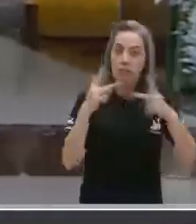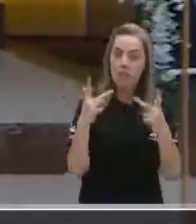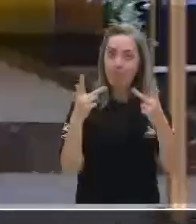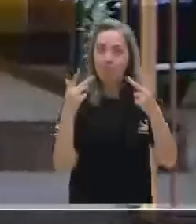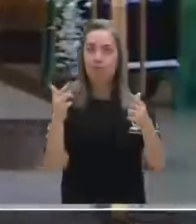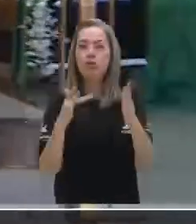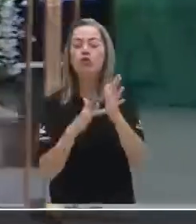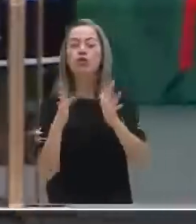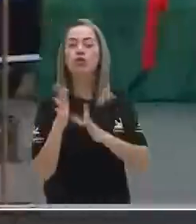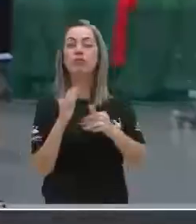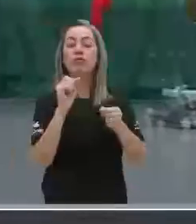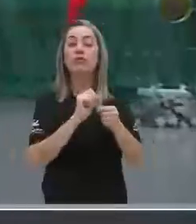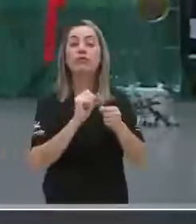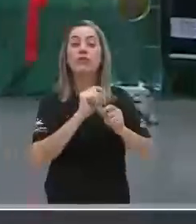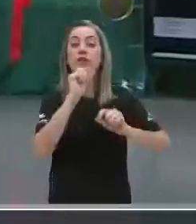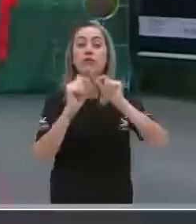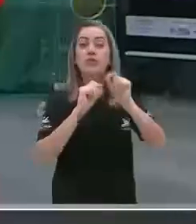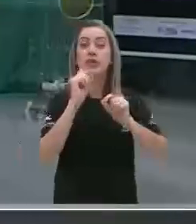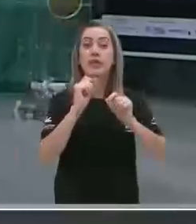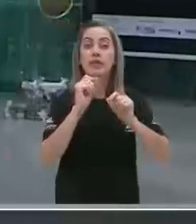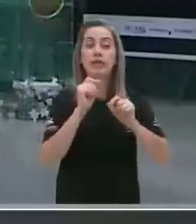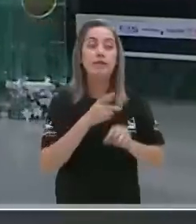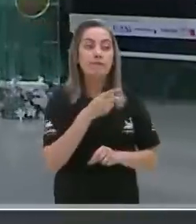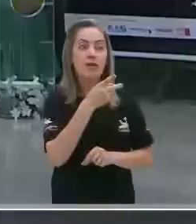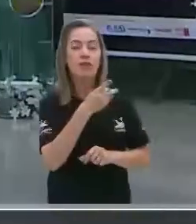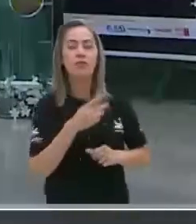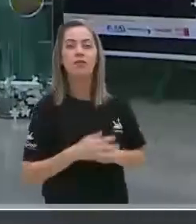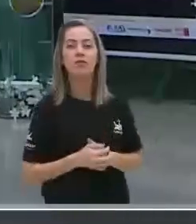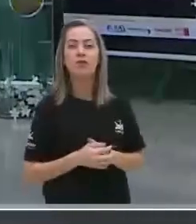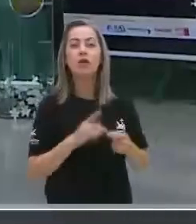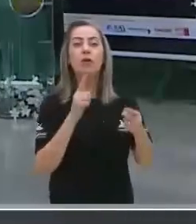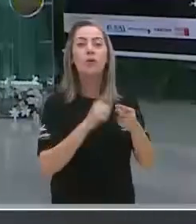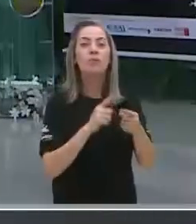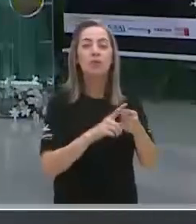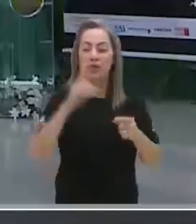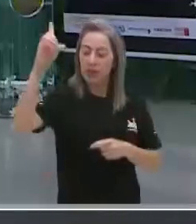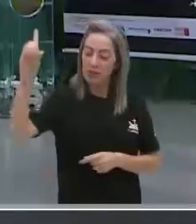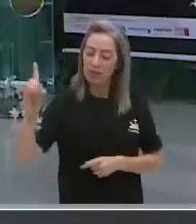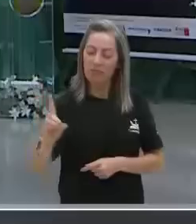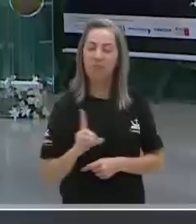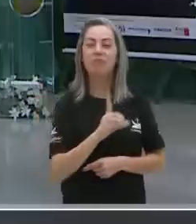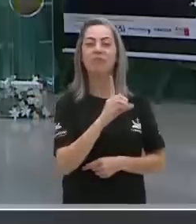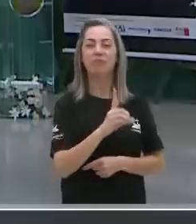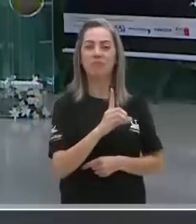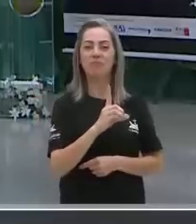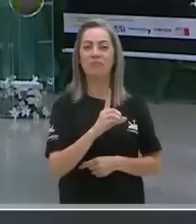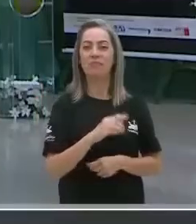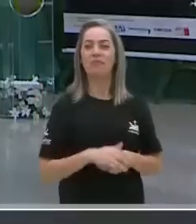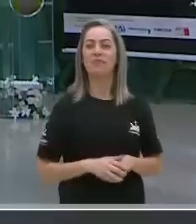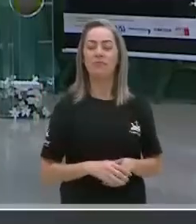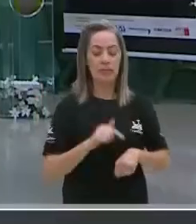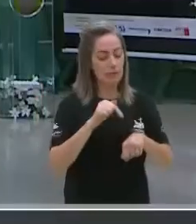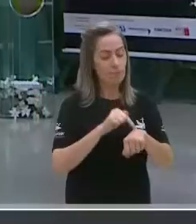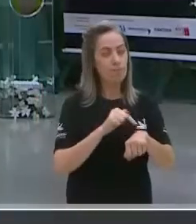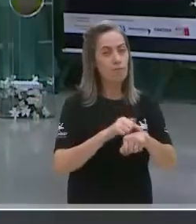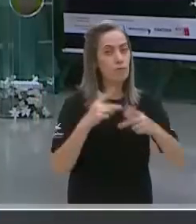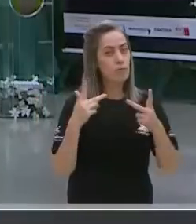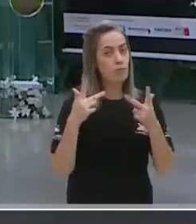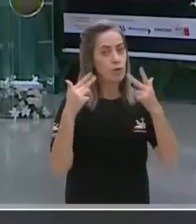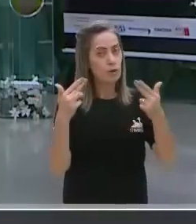ele fez e disse porque veio. Na mesma hora,